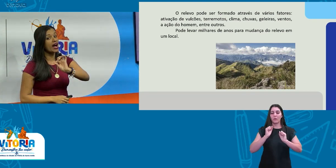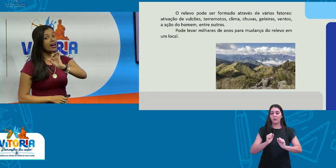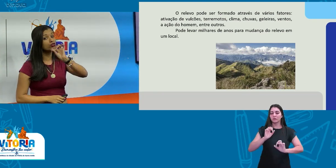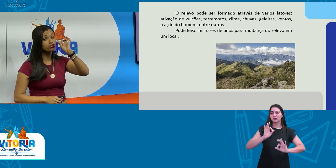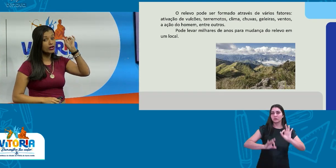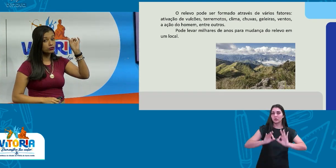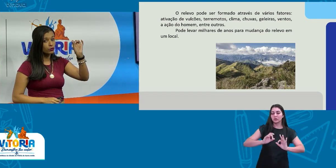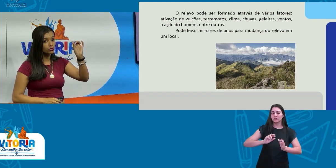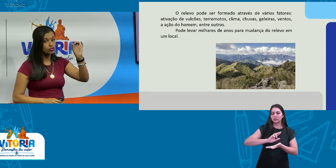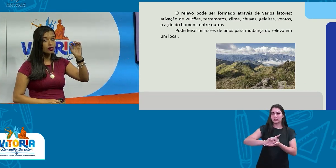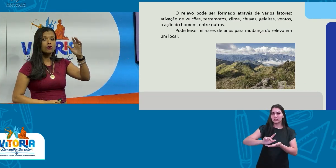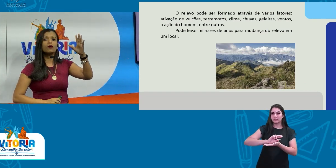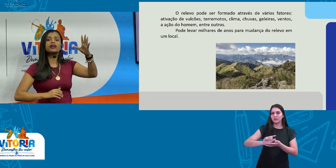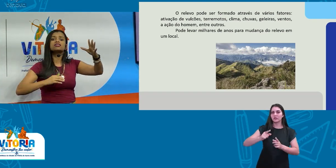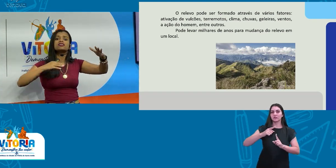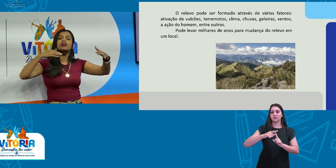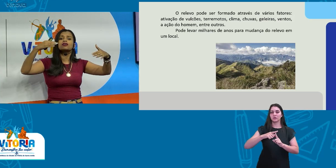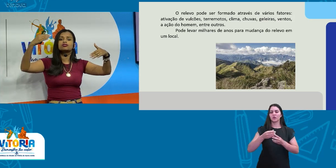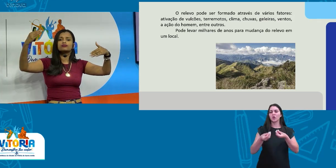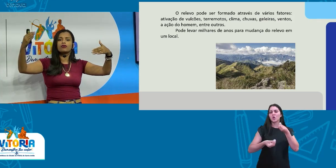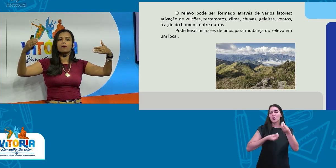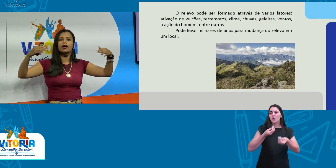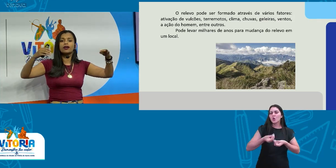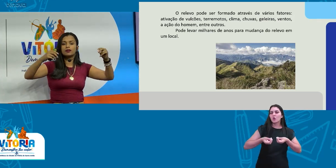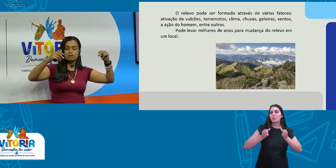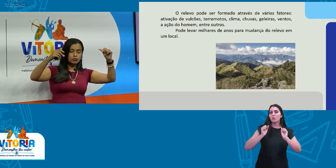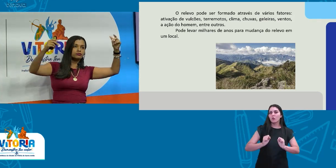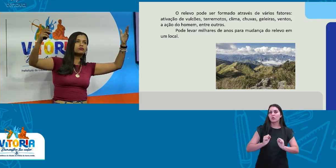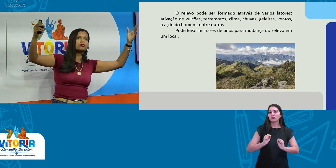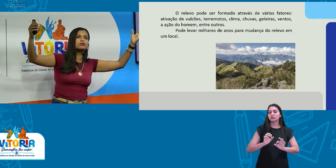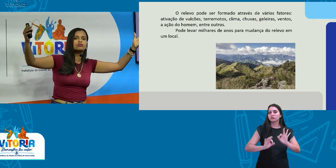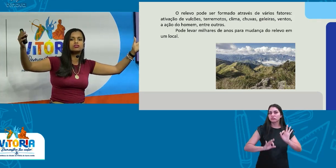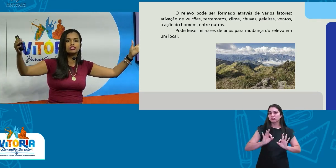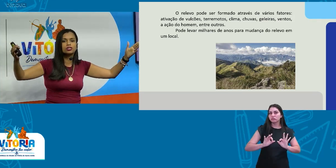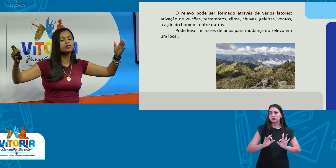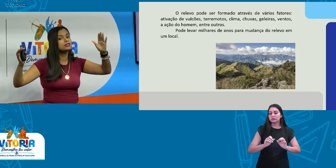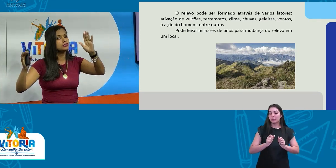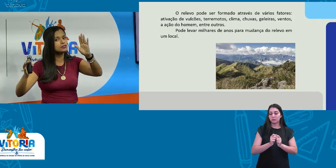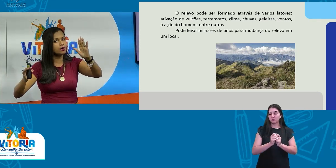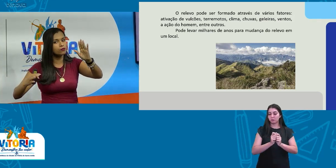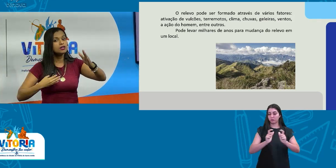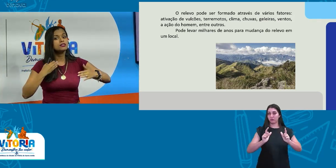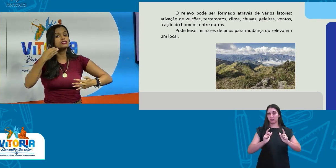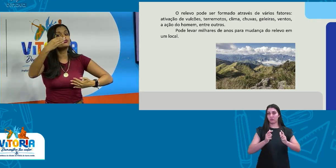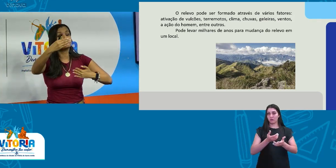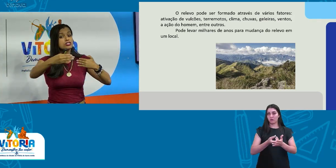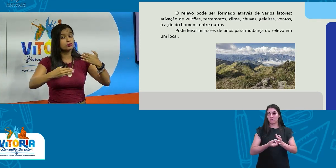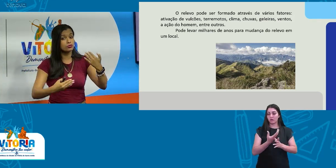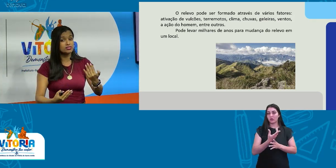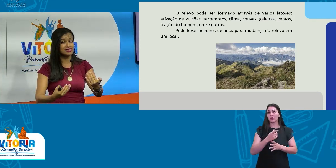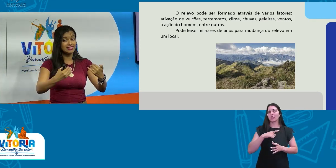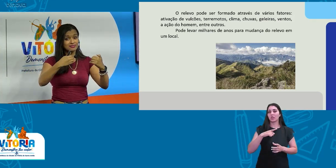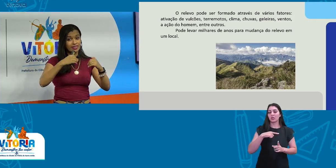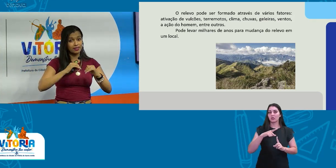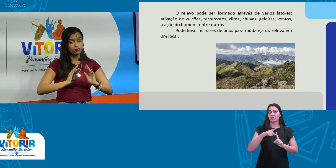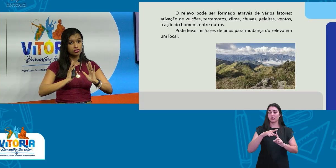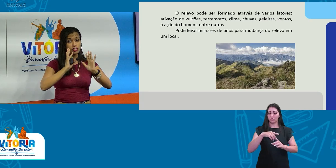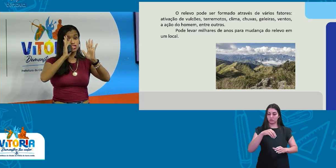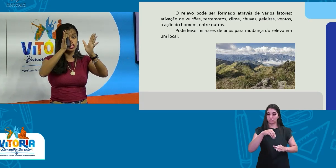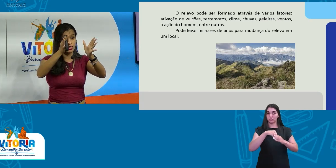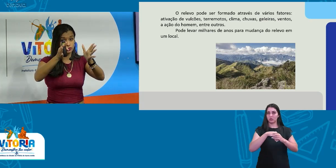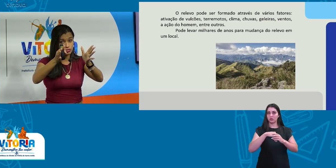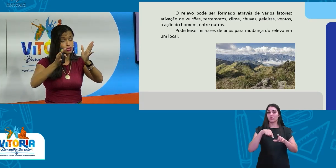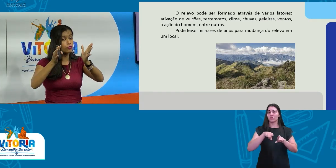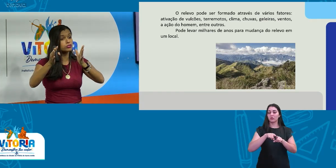através de vários fatores. Como é que esse relevo se forma? Eita, pum, começou a existir? Não. Existem fatores internos